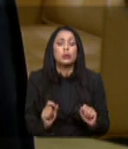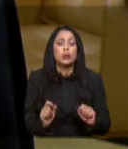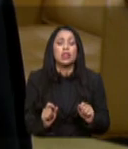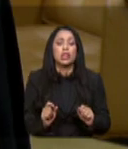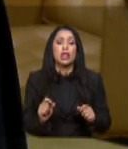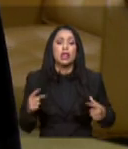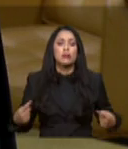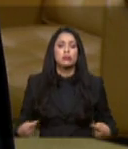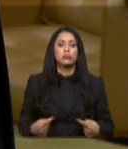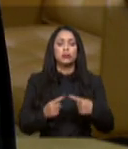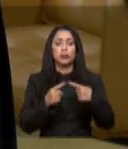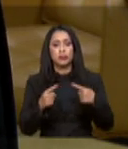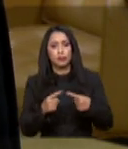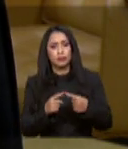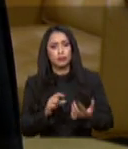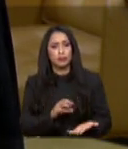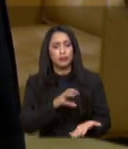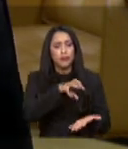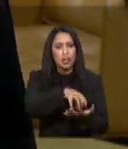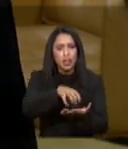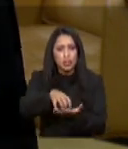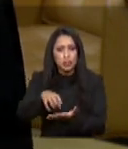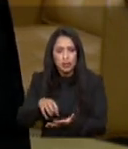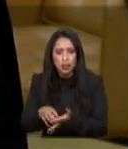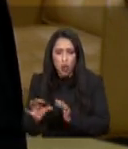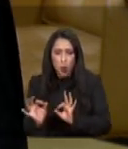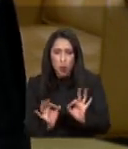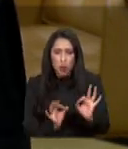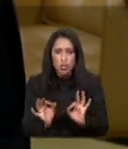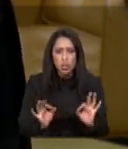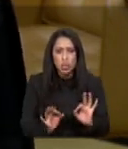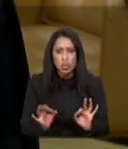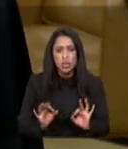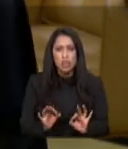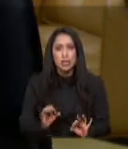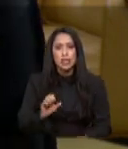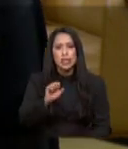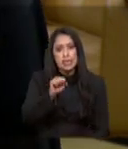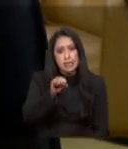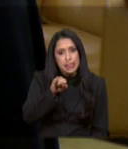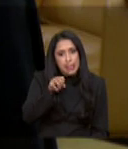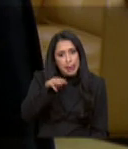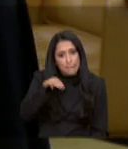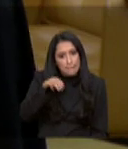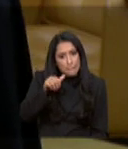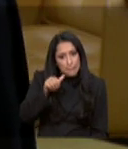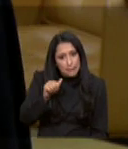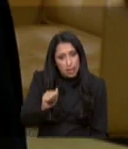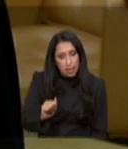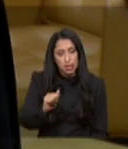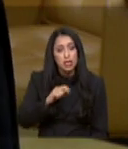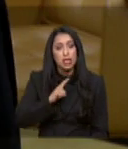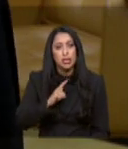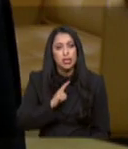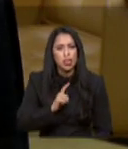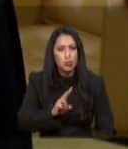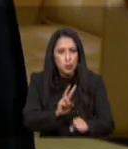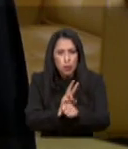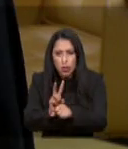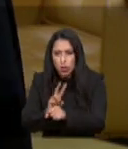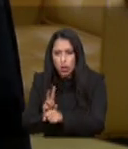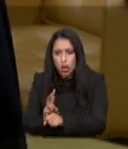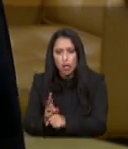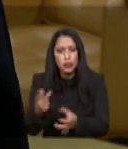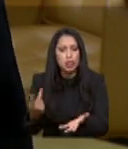Integrado Multiagências de Coordenação Operacional, o conhecido CIMAN, que monitora a situação de queimadas e